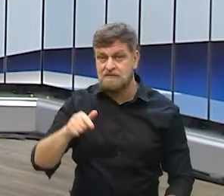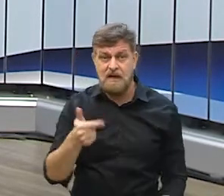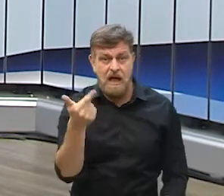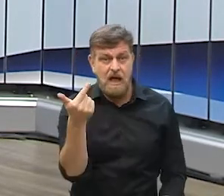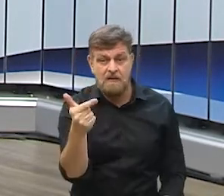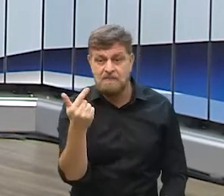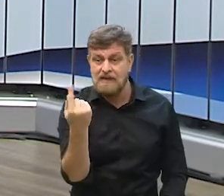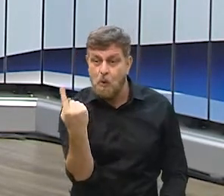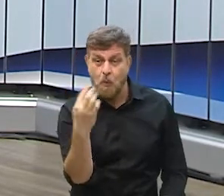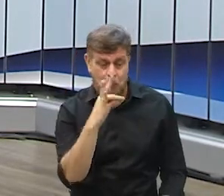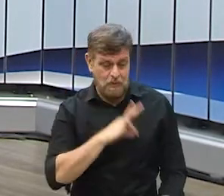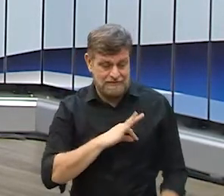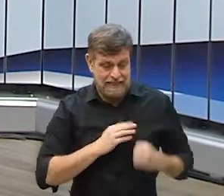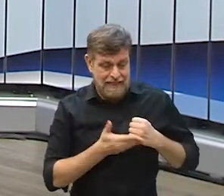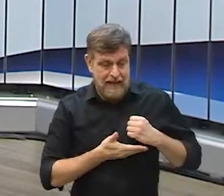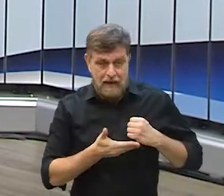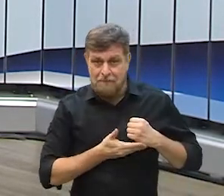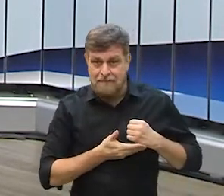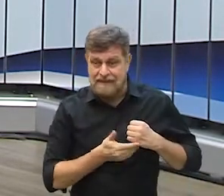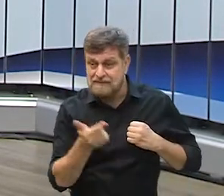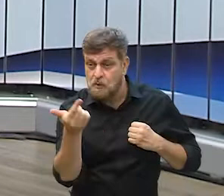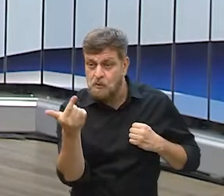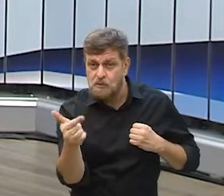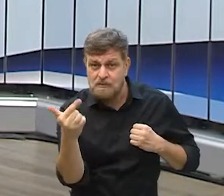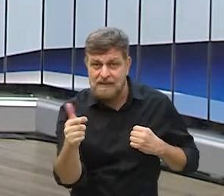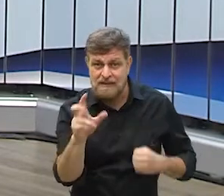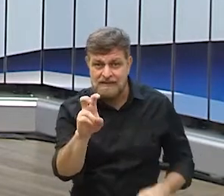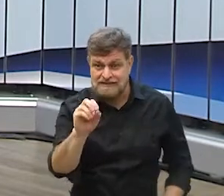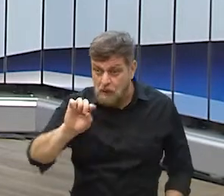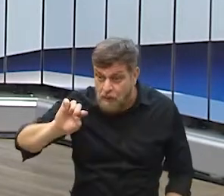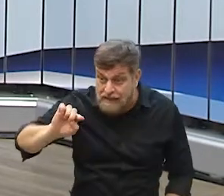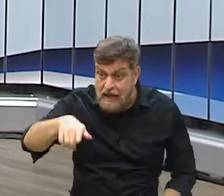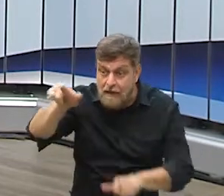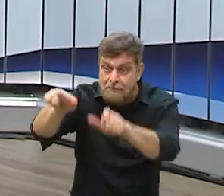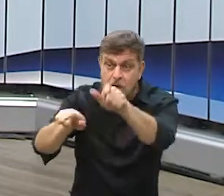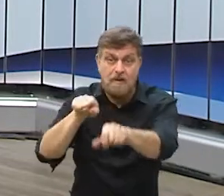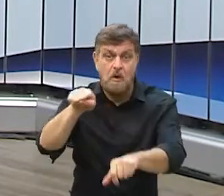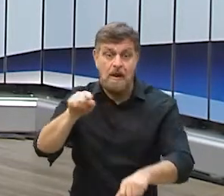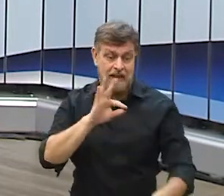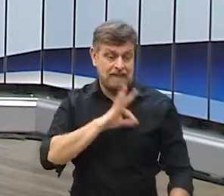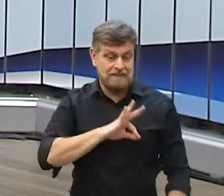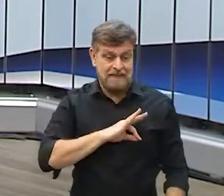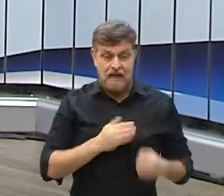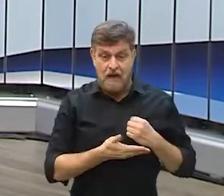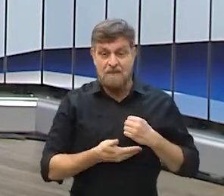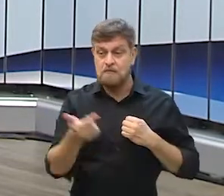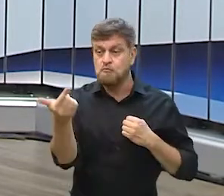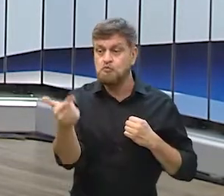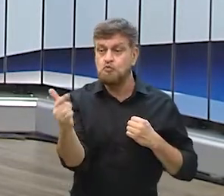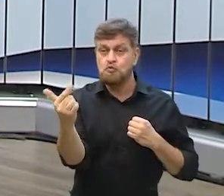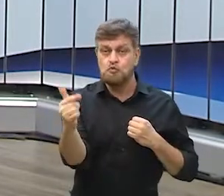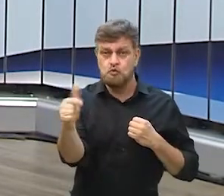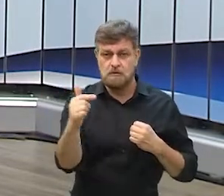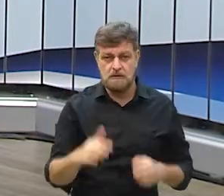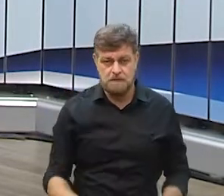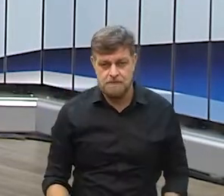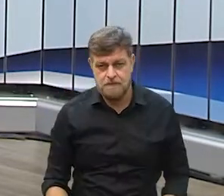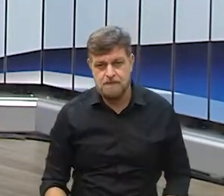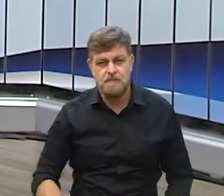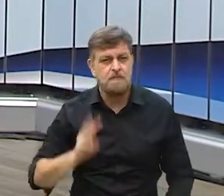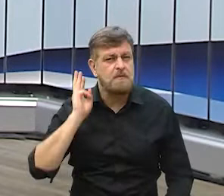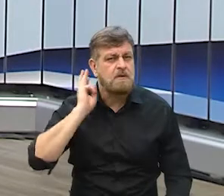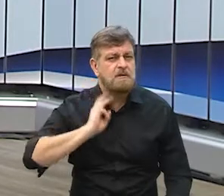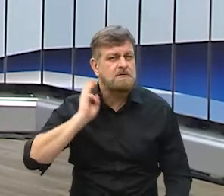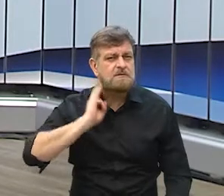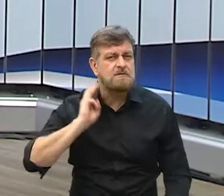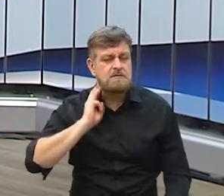um salário mínimo mensal, mais de 50 mil pessoas. Então, esse é um grande desafio que a gente vai abordar já já. Cecílio,